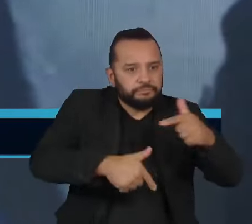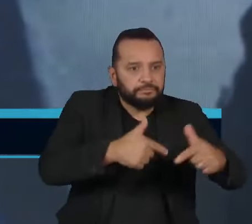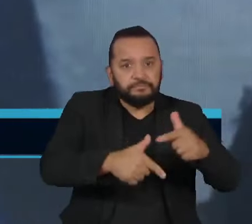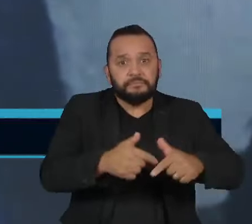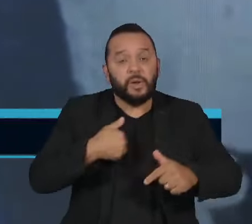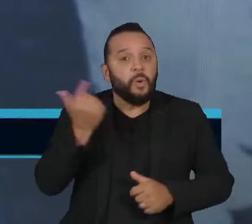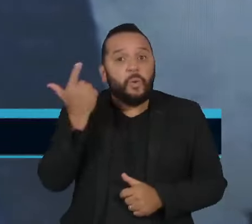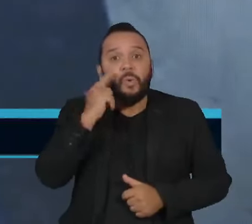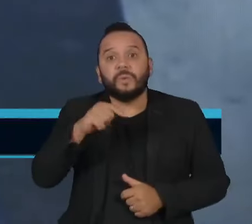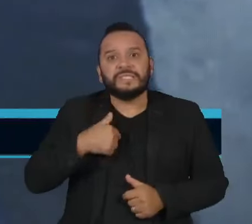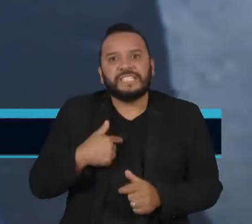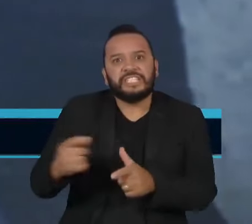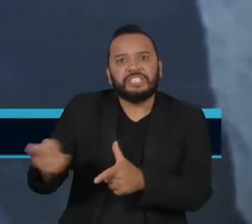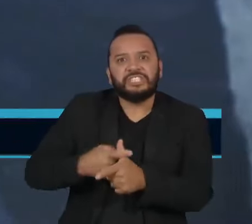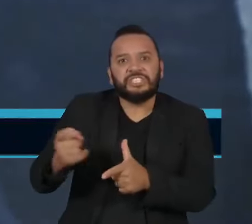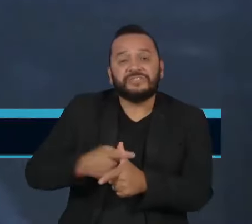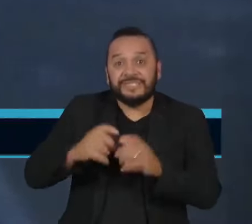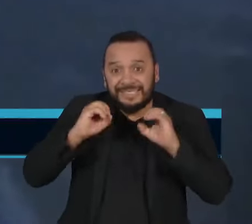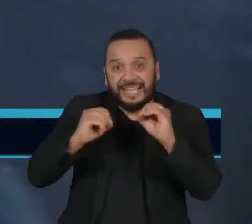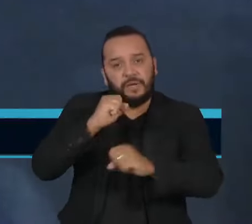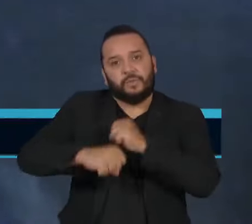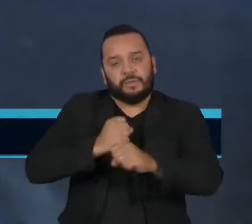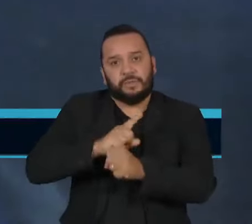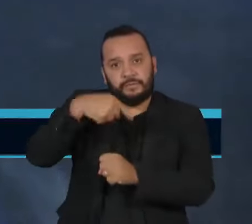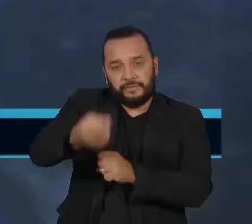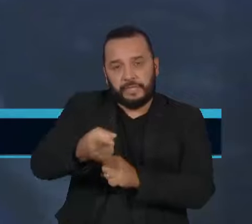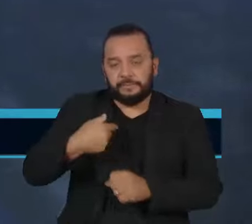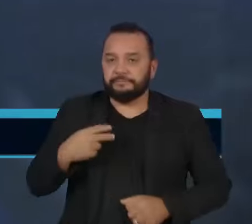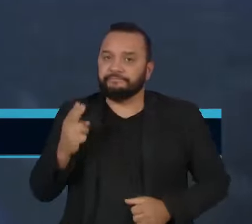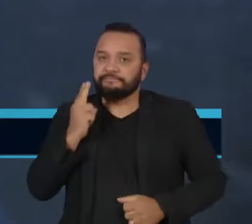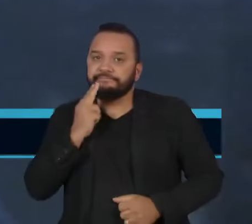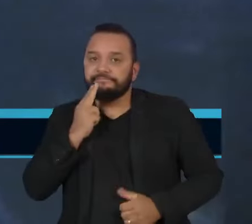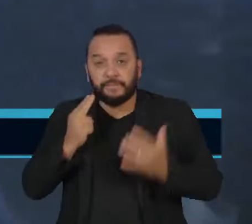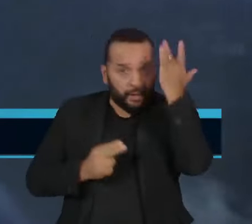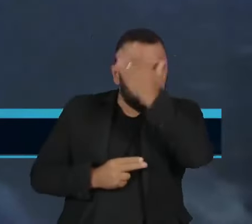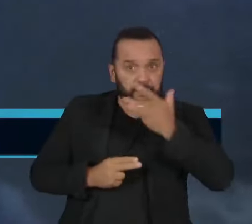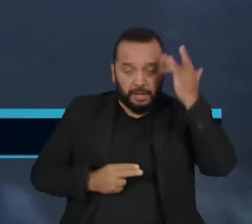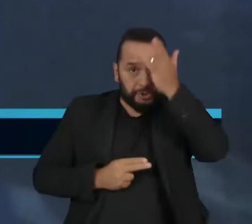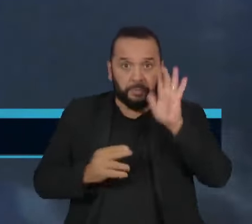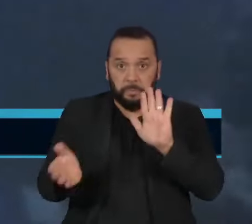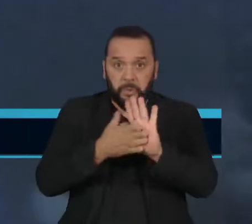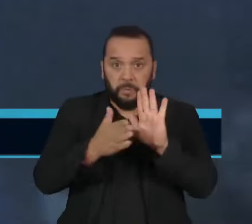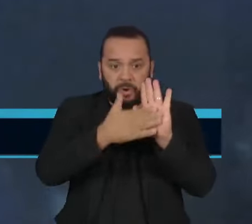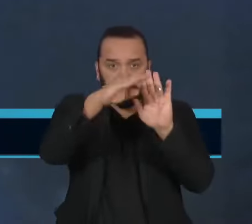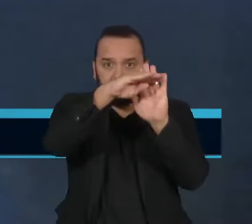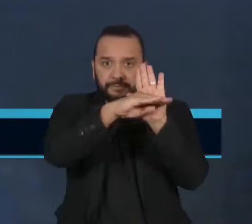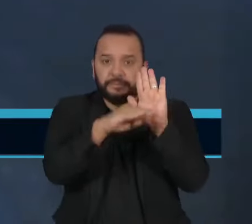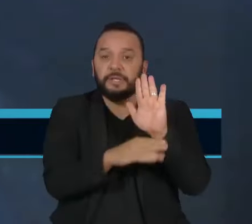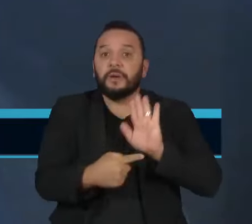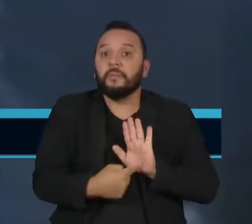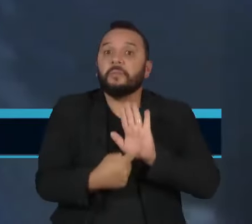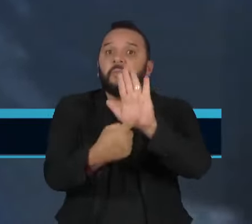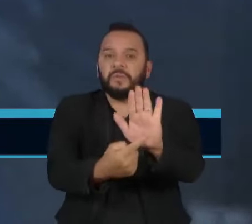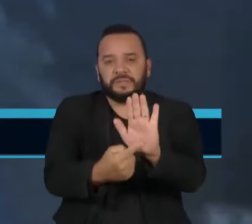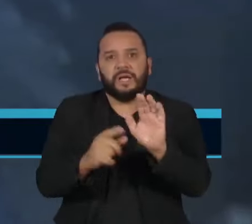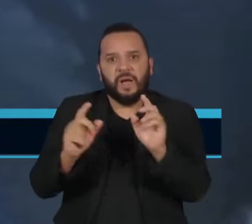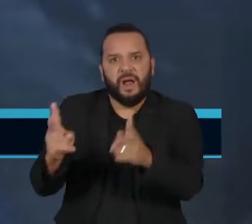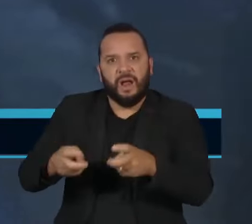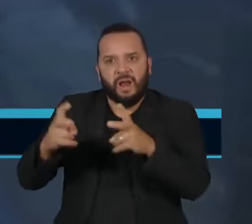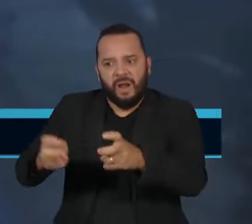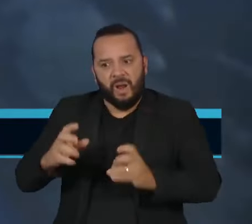segunda-feira, Simone Tebet, ministra do Planejamento, e Fernando Haddad, da Fazenda, apresentaram propostas para ampliar as receitas e reduzir